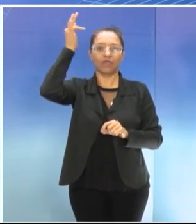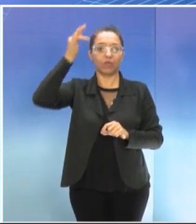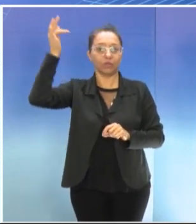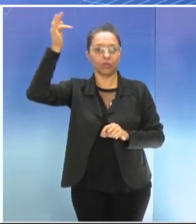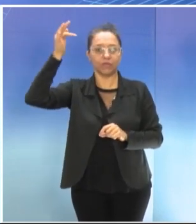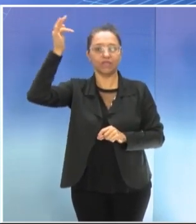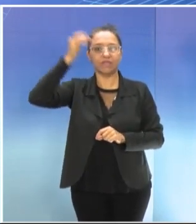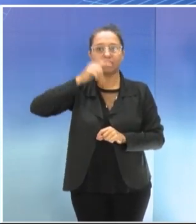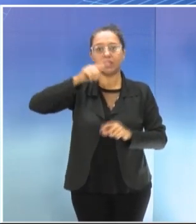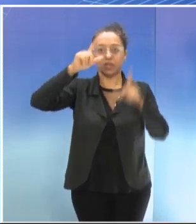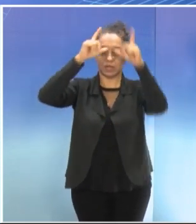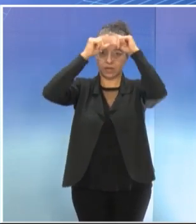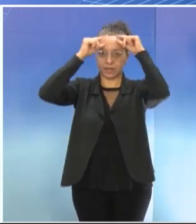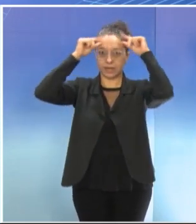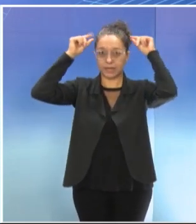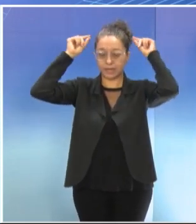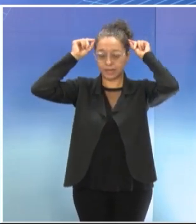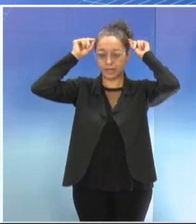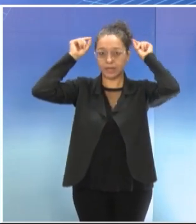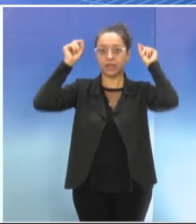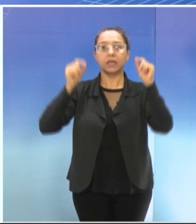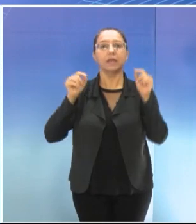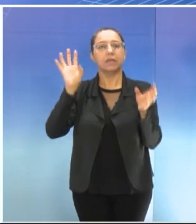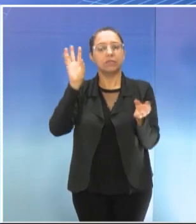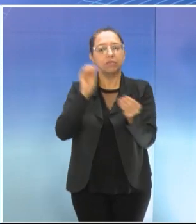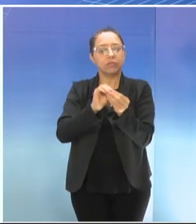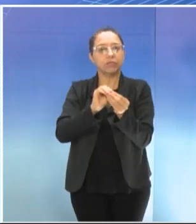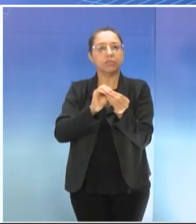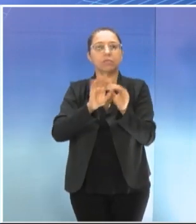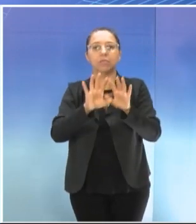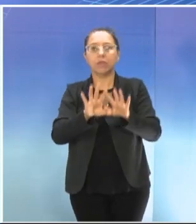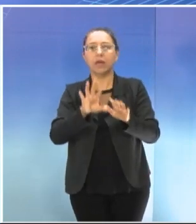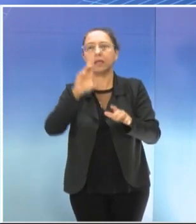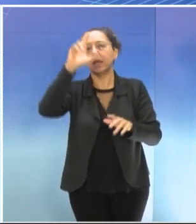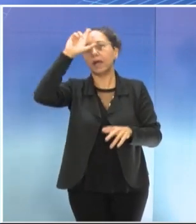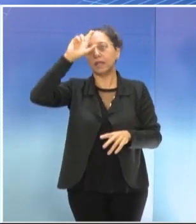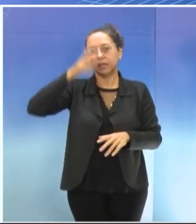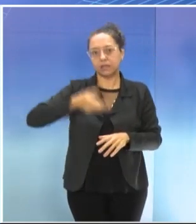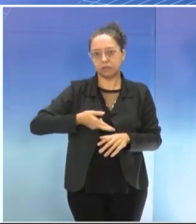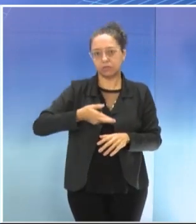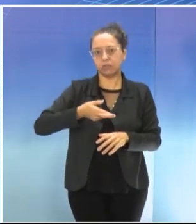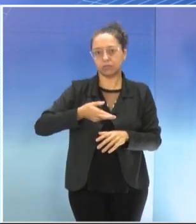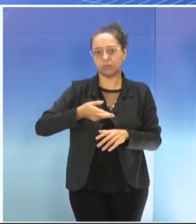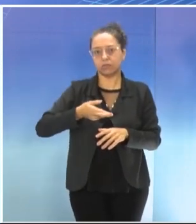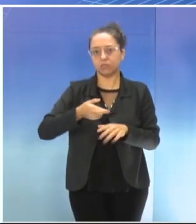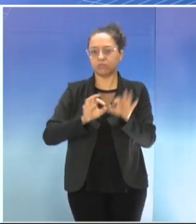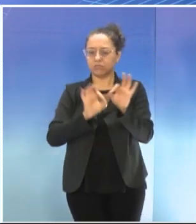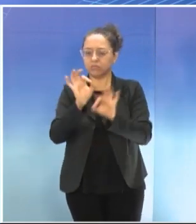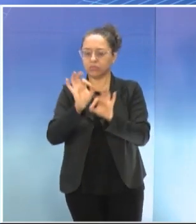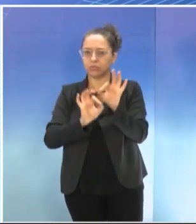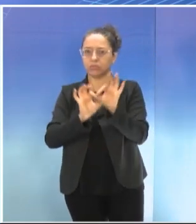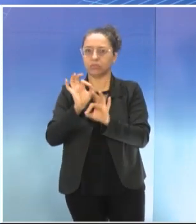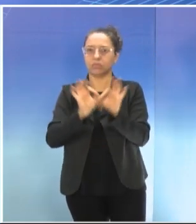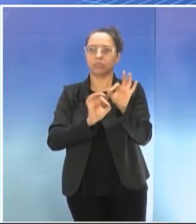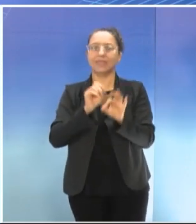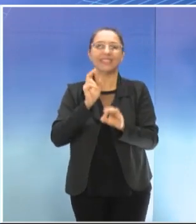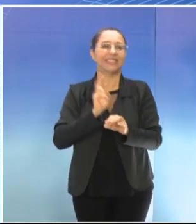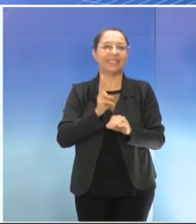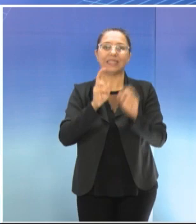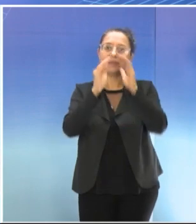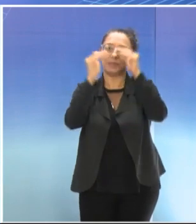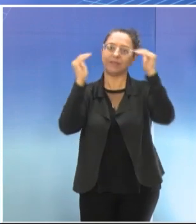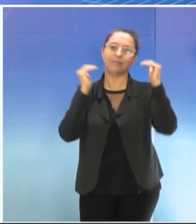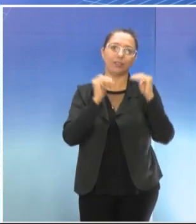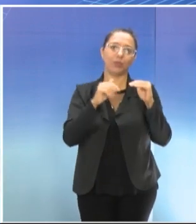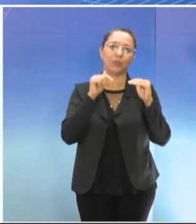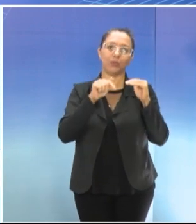Platão e Aristóteles, como base para toda a ética e para toda a questão cristã, a racionalidade